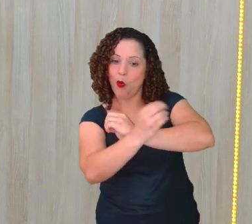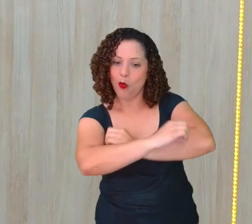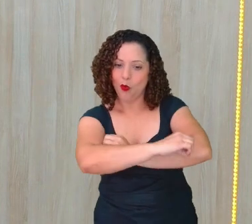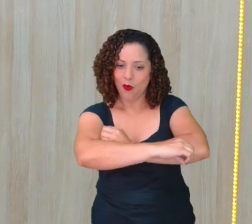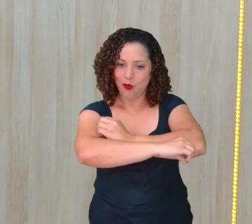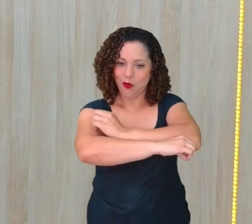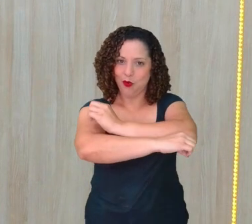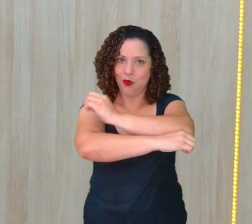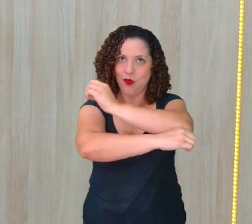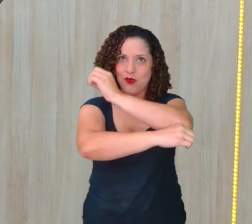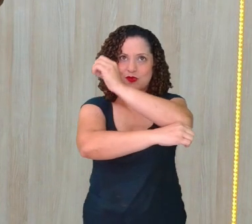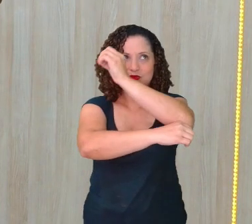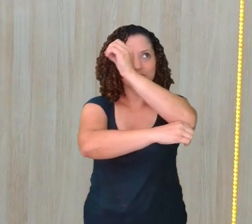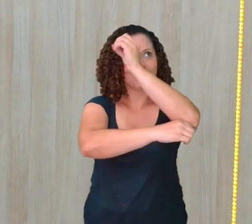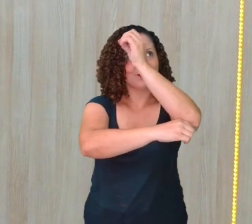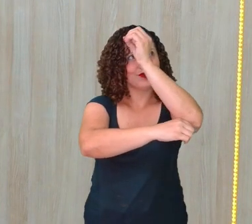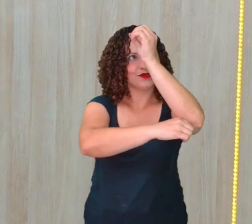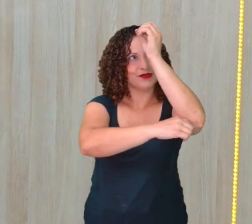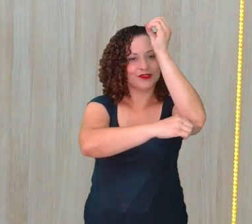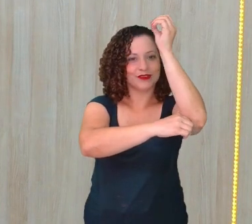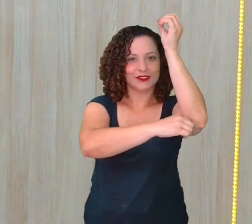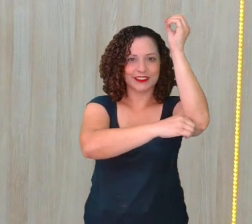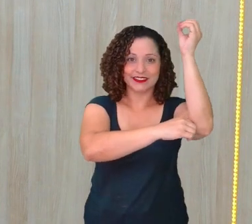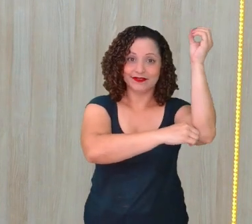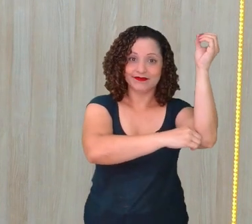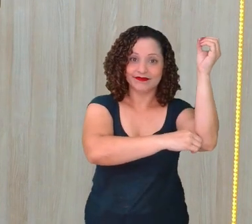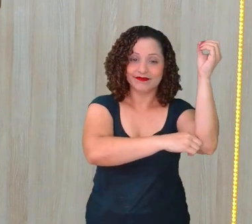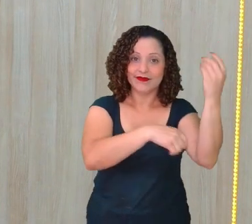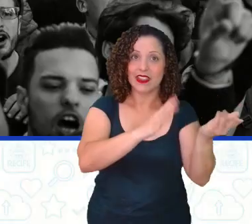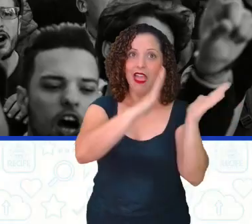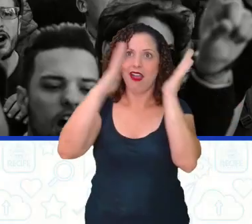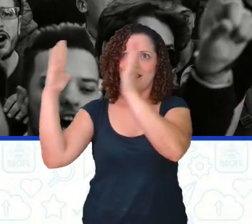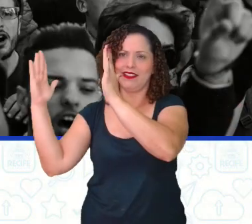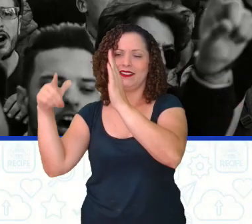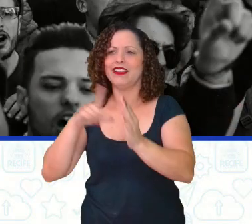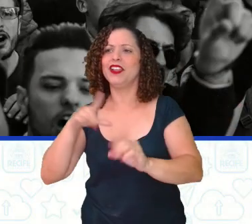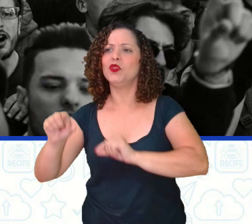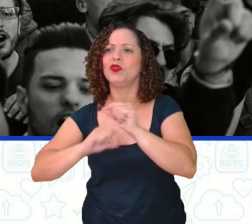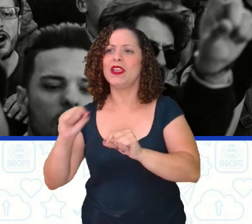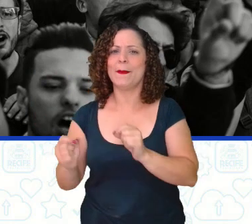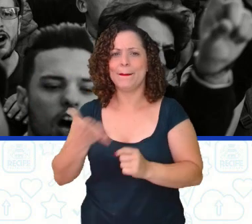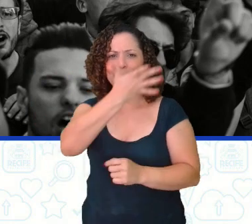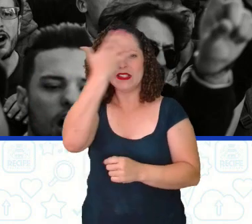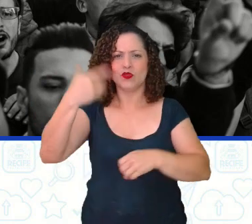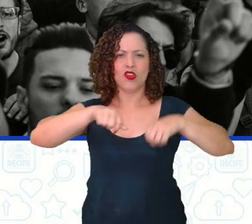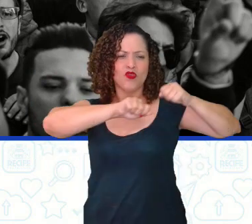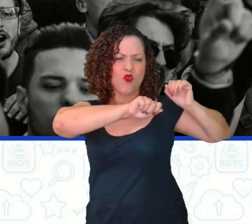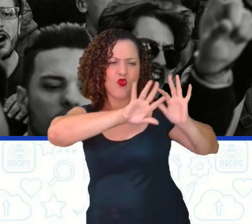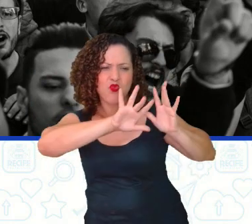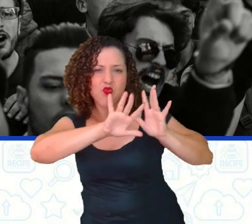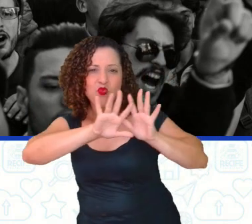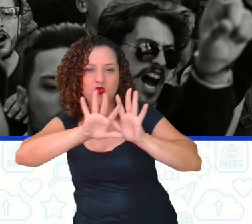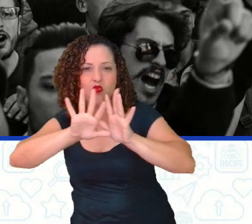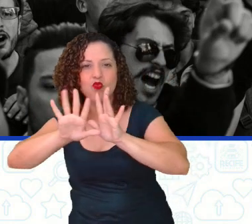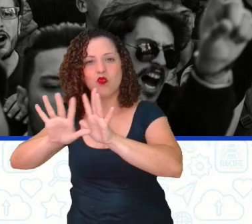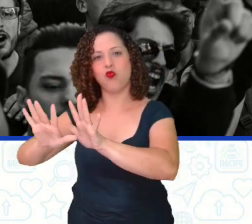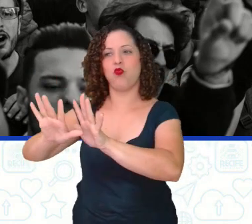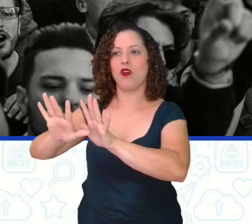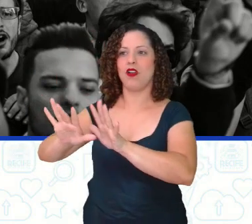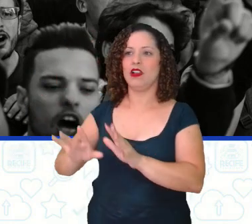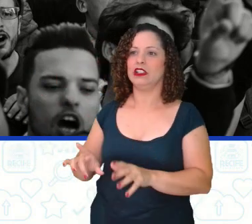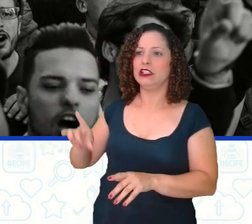né? O sol nascendo. E do outro lado você vê ali um conjunto de pessoas. Nesse caso aqui você vê que estão com